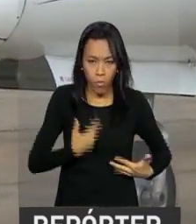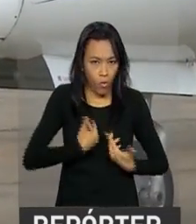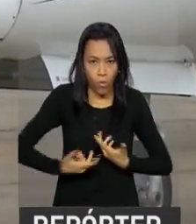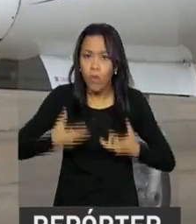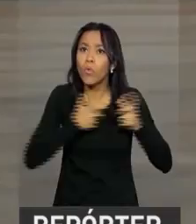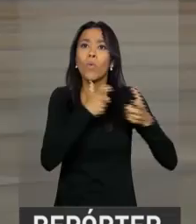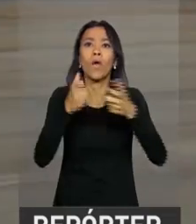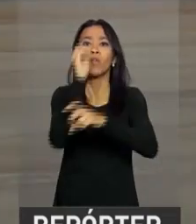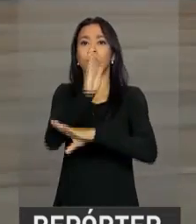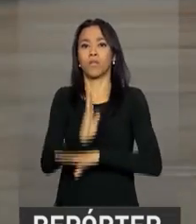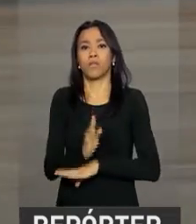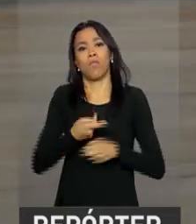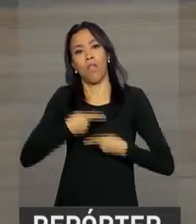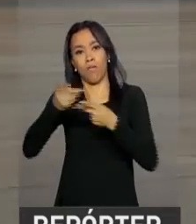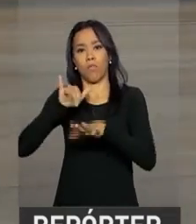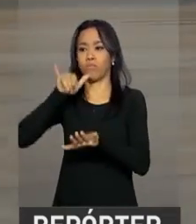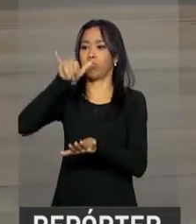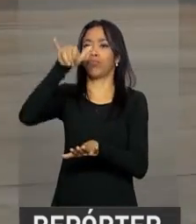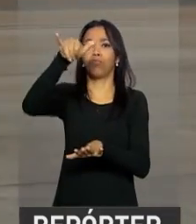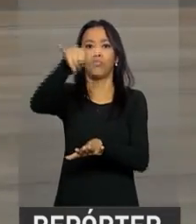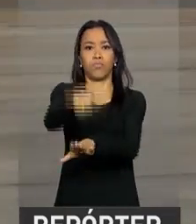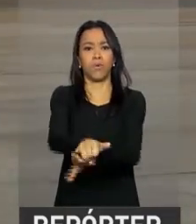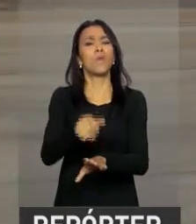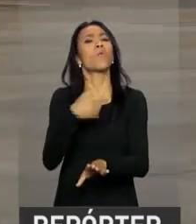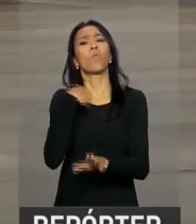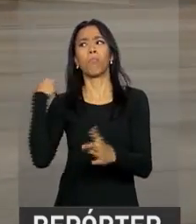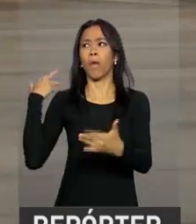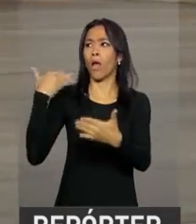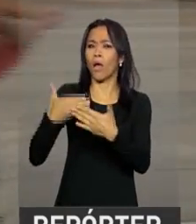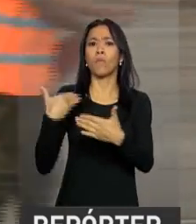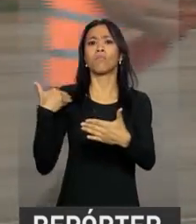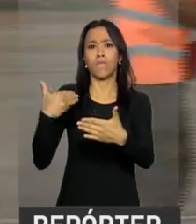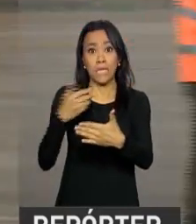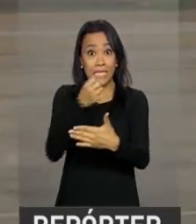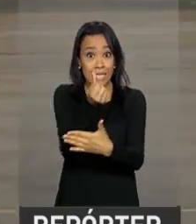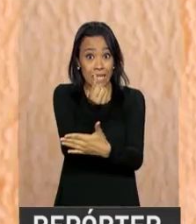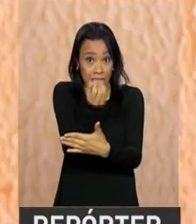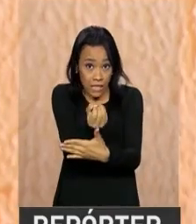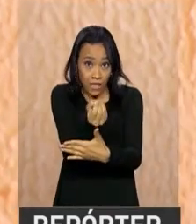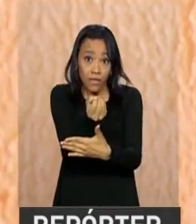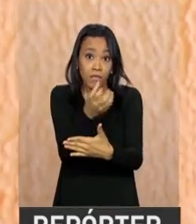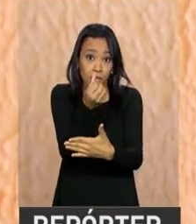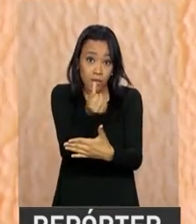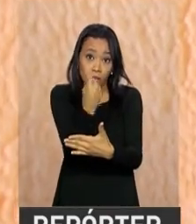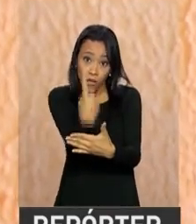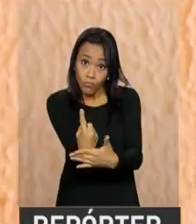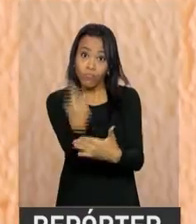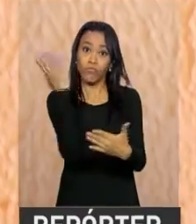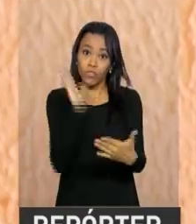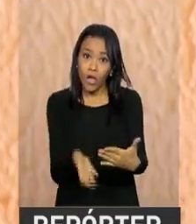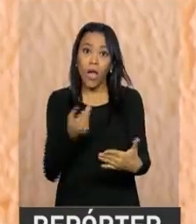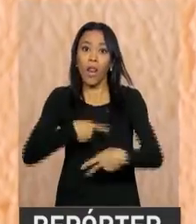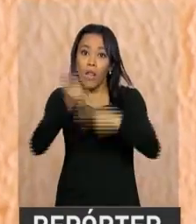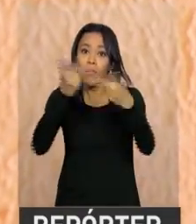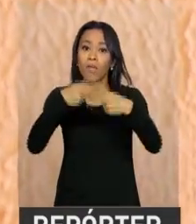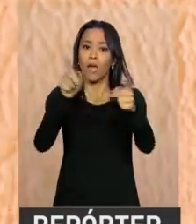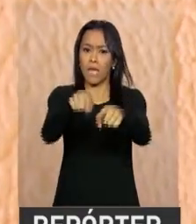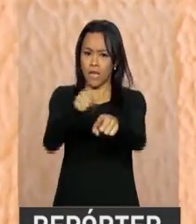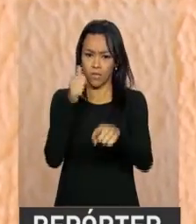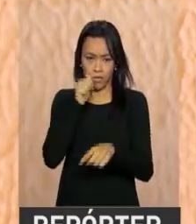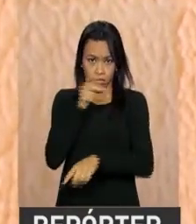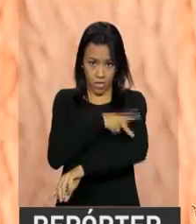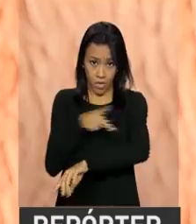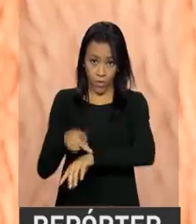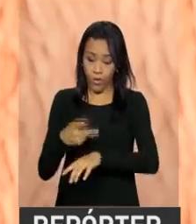nacional de lá pra cá foram 61 órgãos transportados para a pedagoga érika um ato de